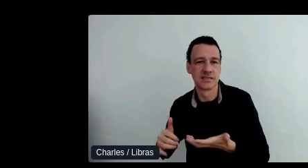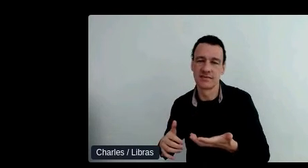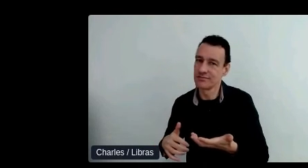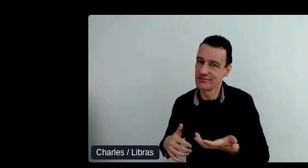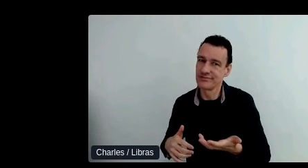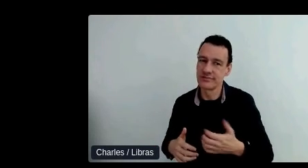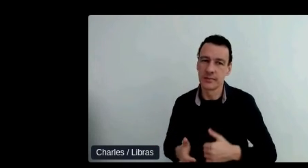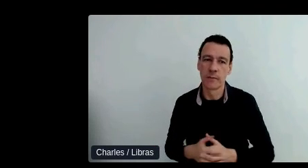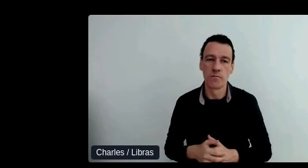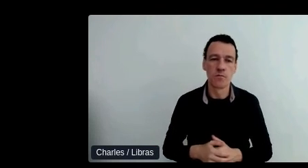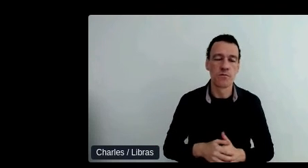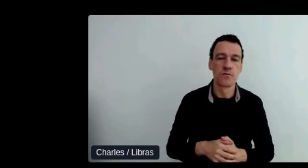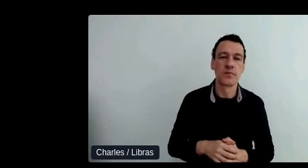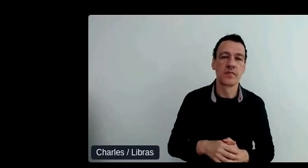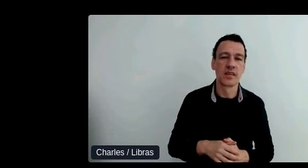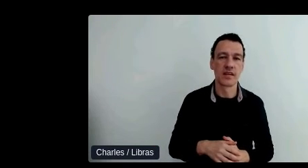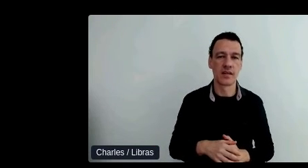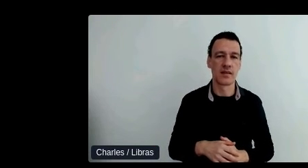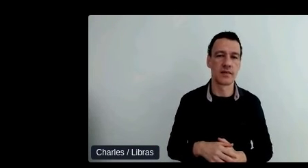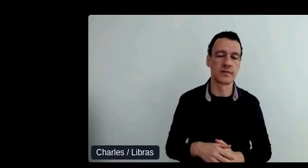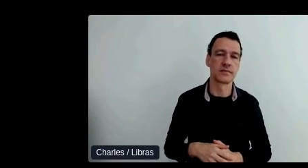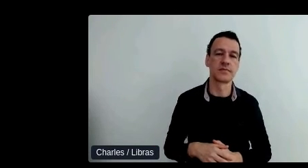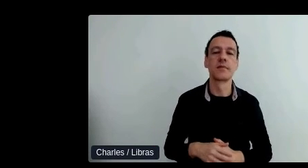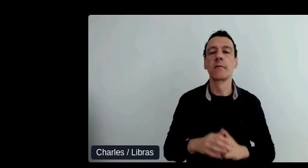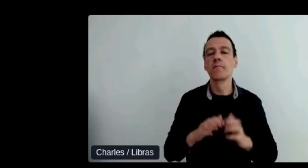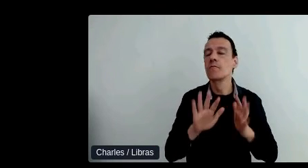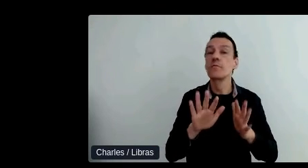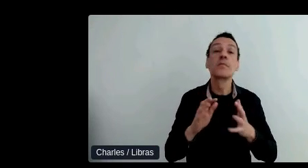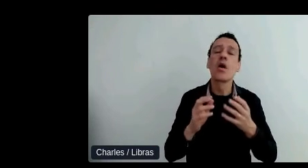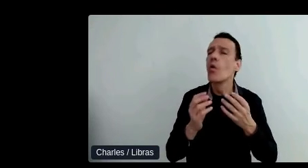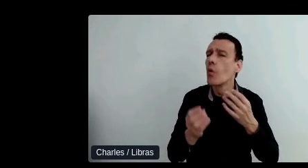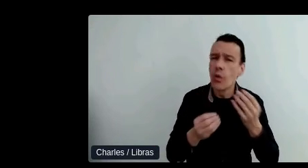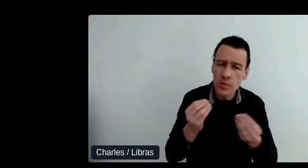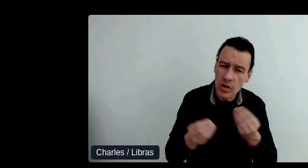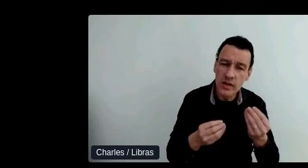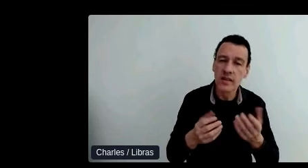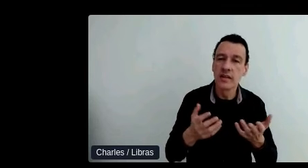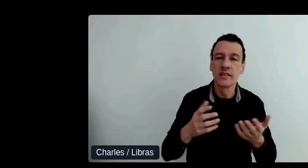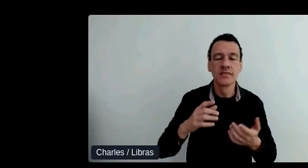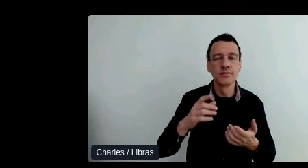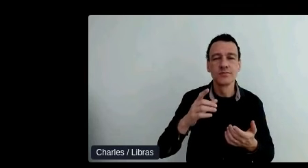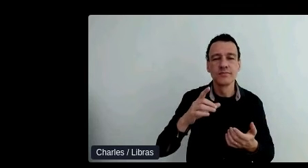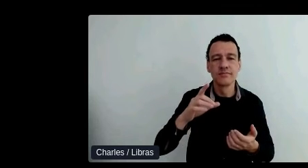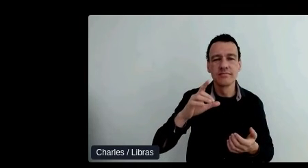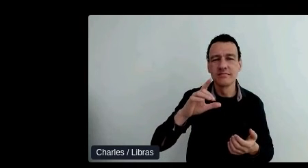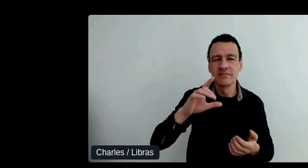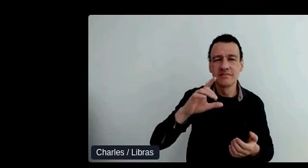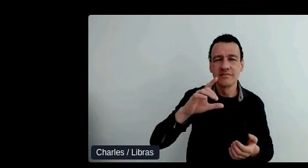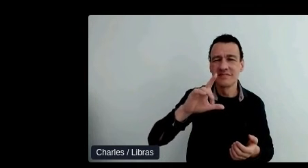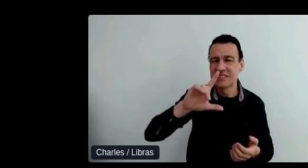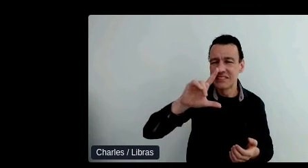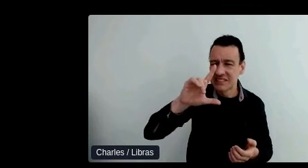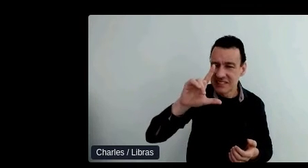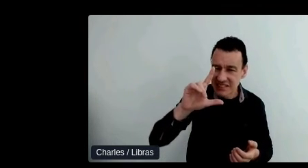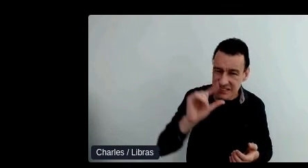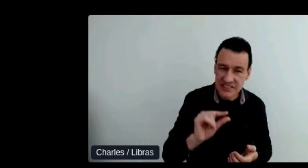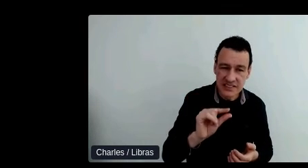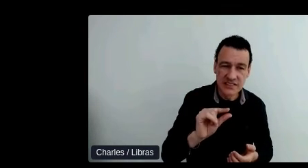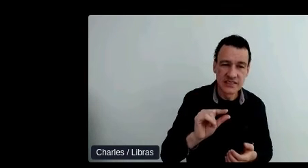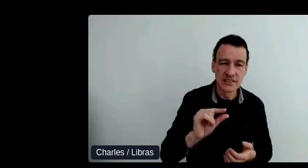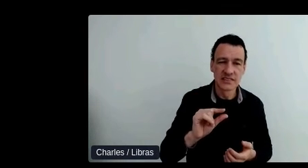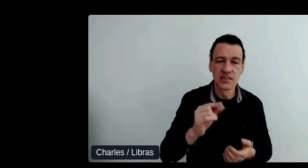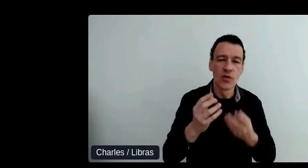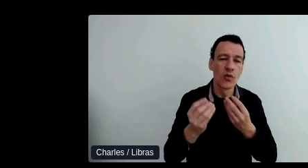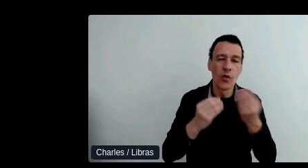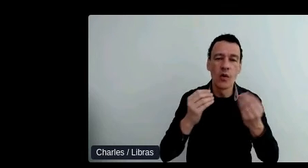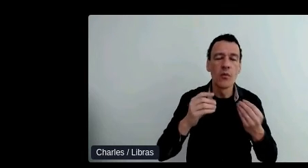Como é que a gente tenta minimizar ou, de preferência, excluir de vez